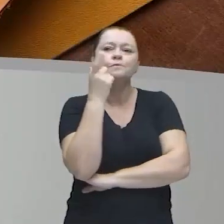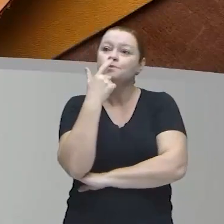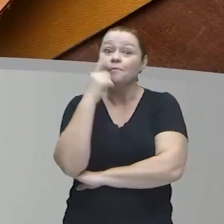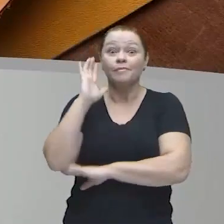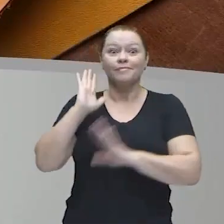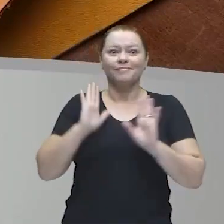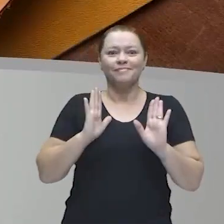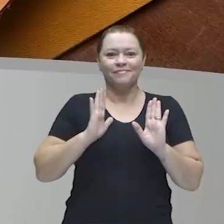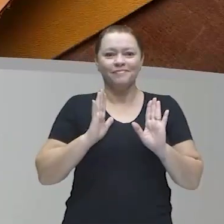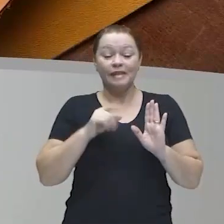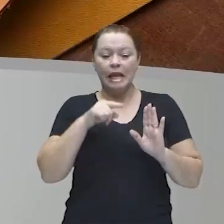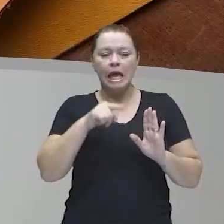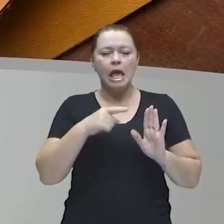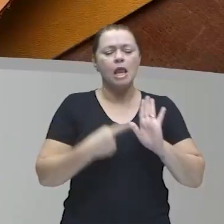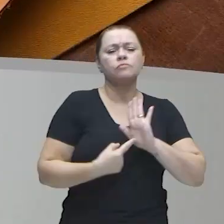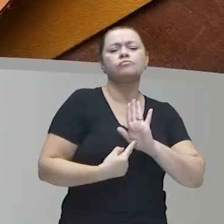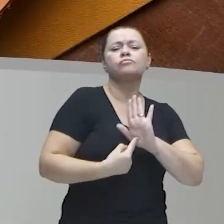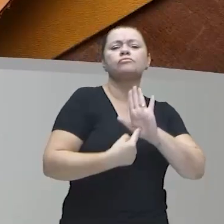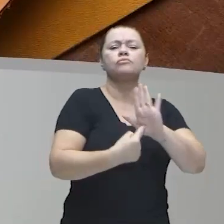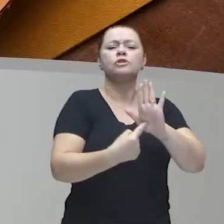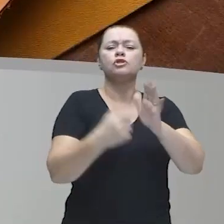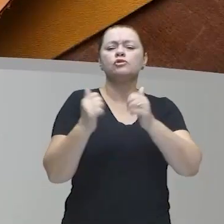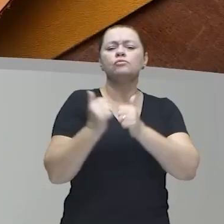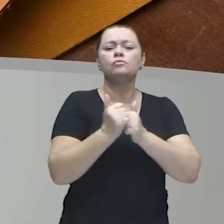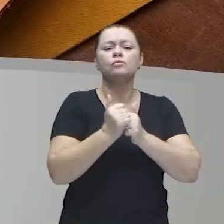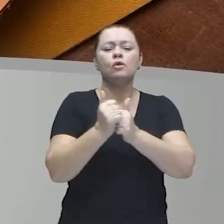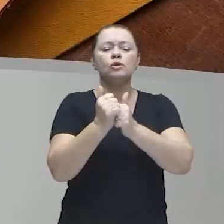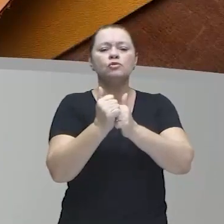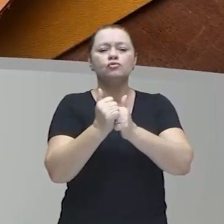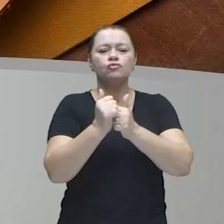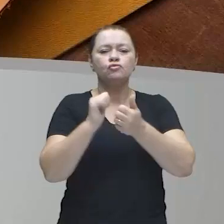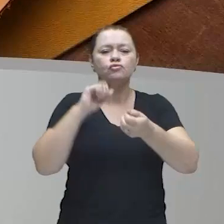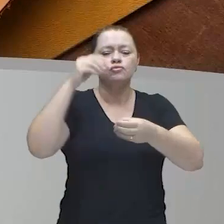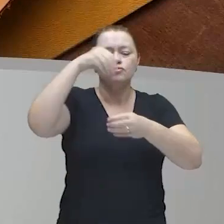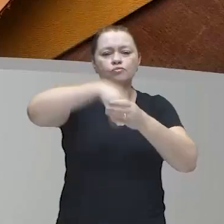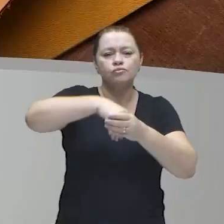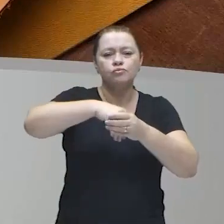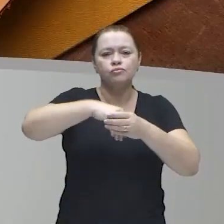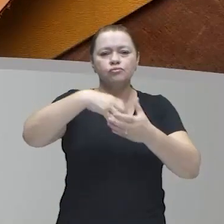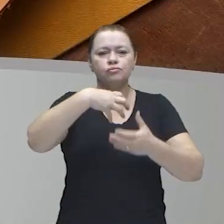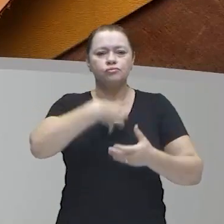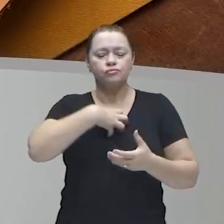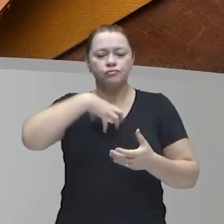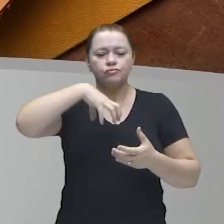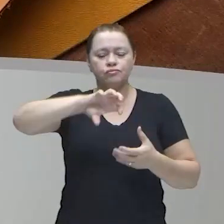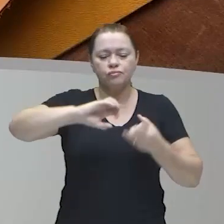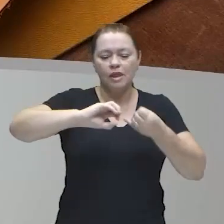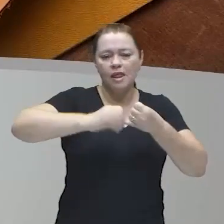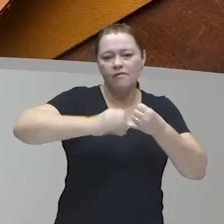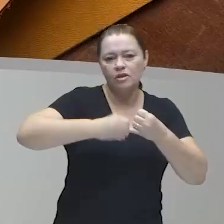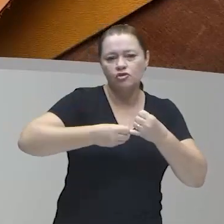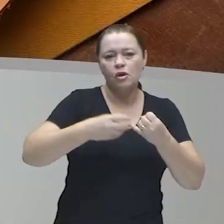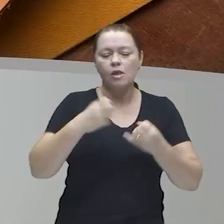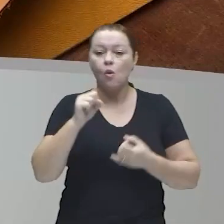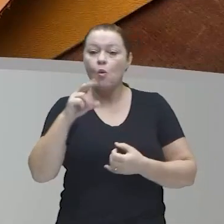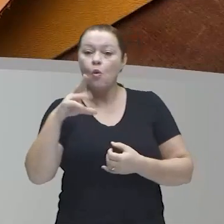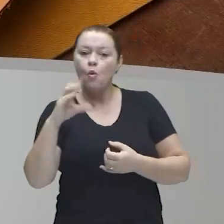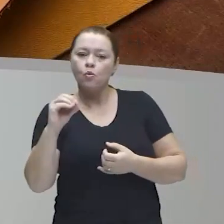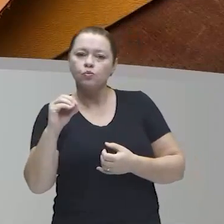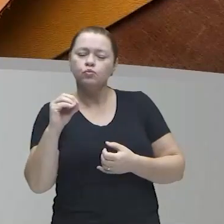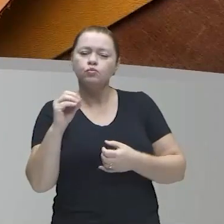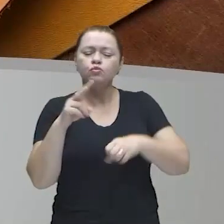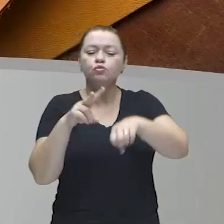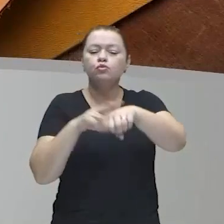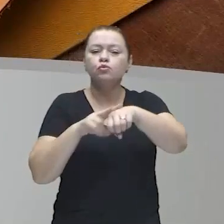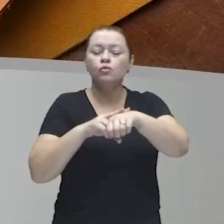Ela que se destaca acompanhado a feijoada ou suco verde. Já sabem? É uma planta, uma